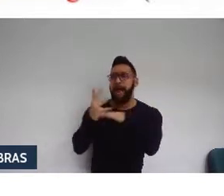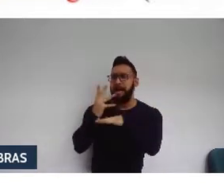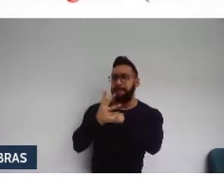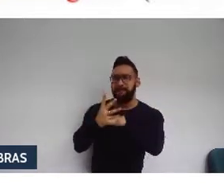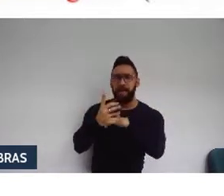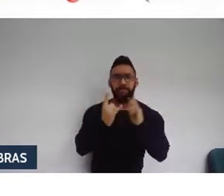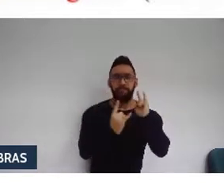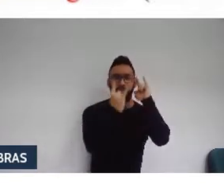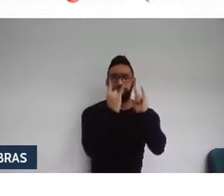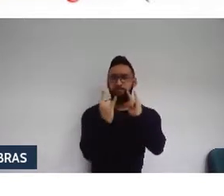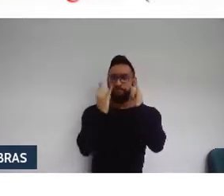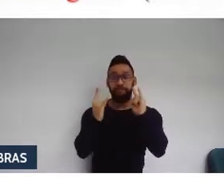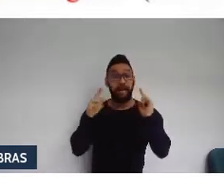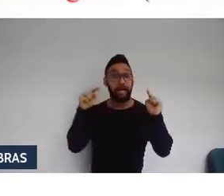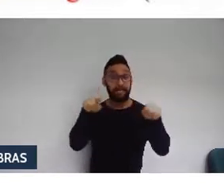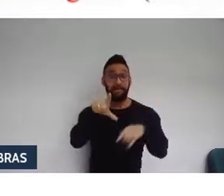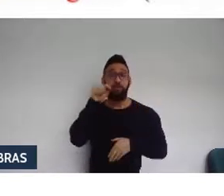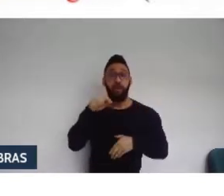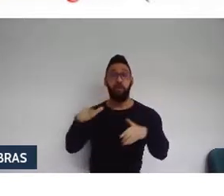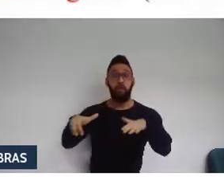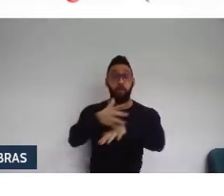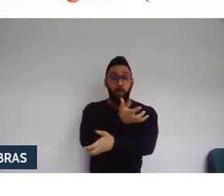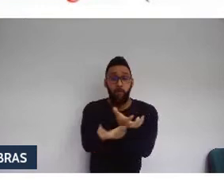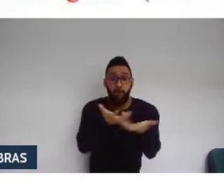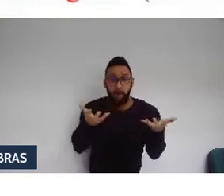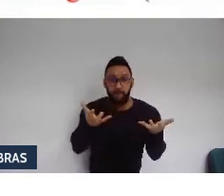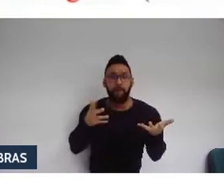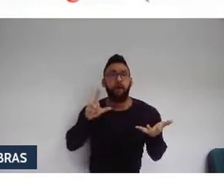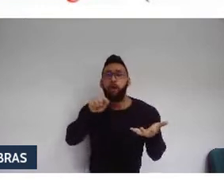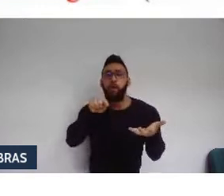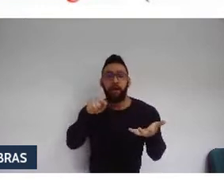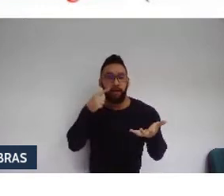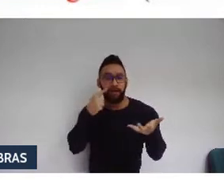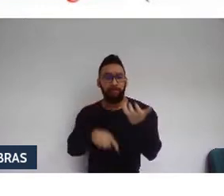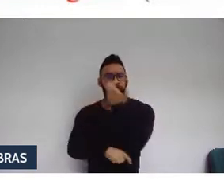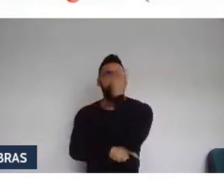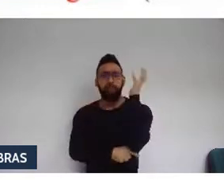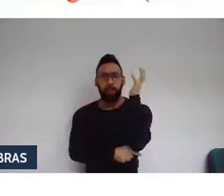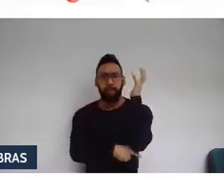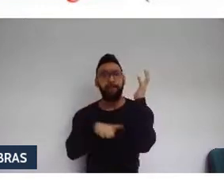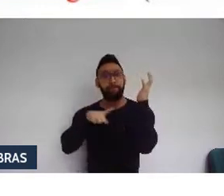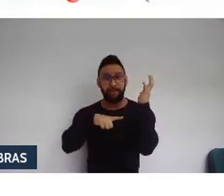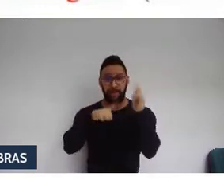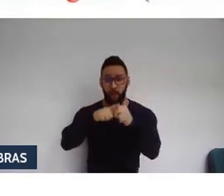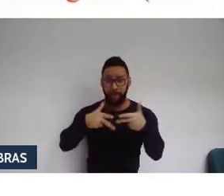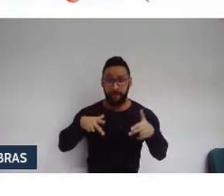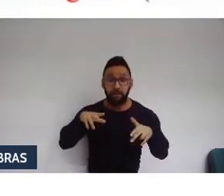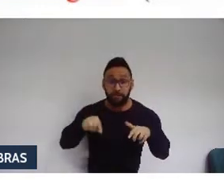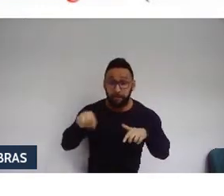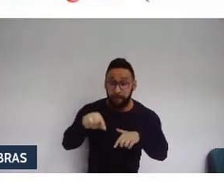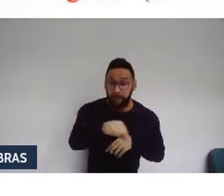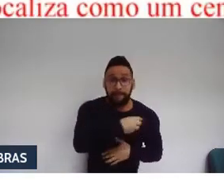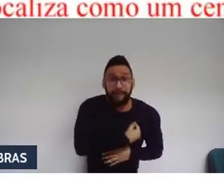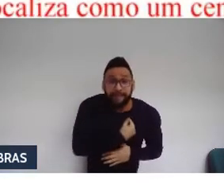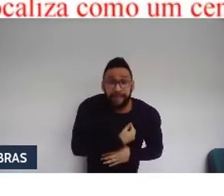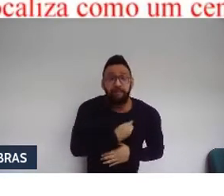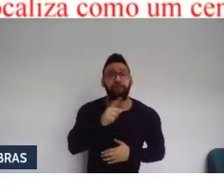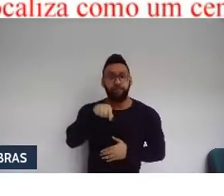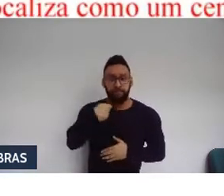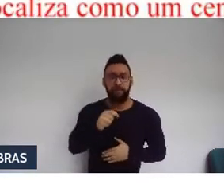caso da pesquisa que eu estou apresentando aqui, na performatização de um espaço queer.